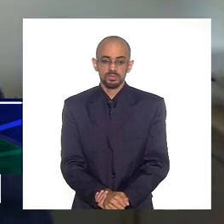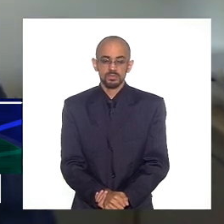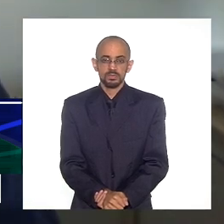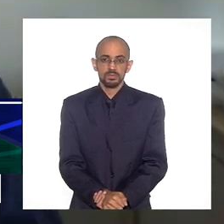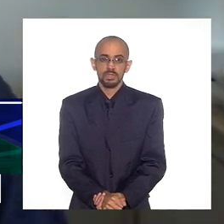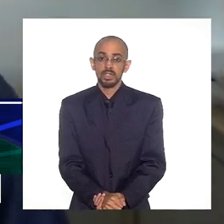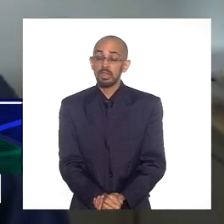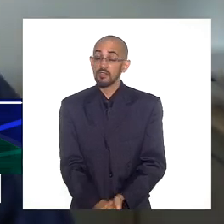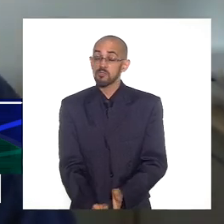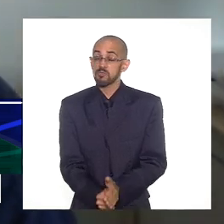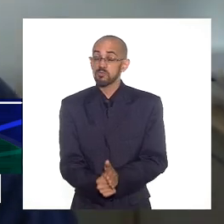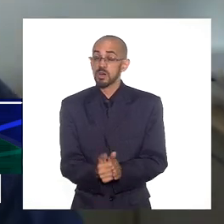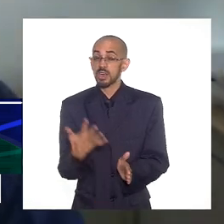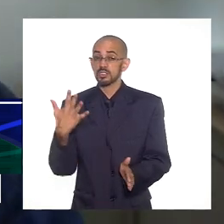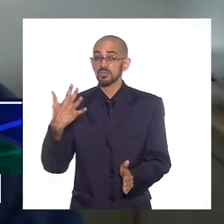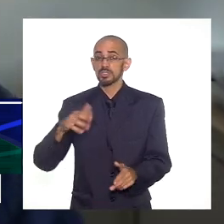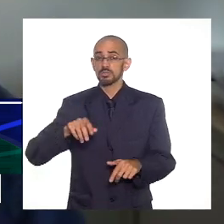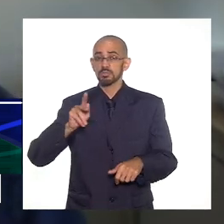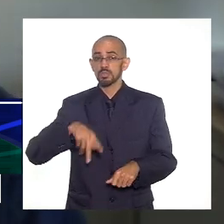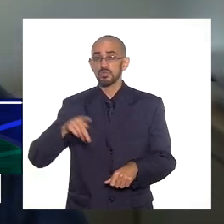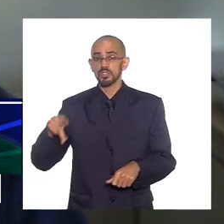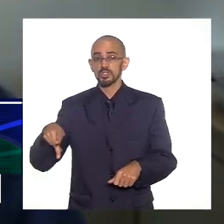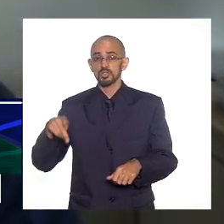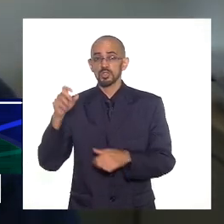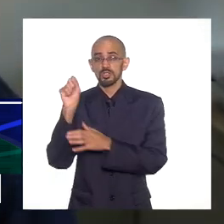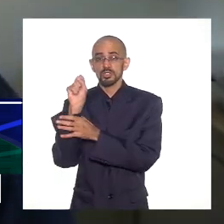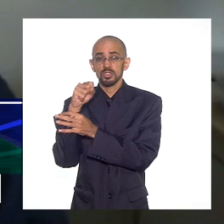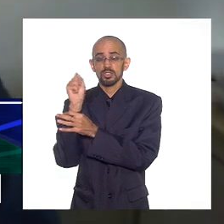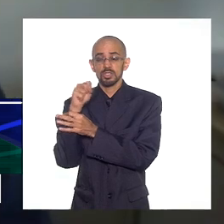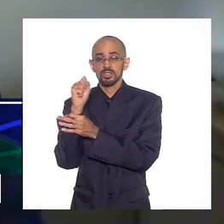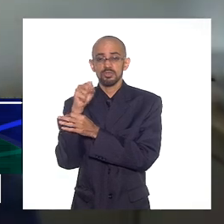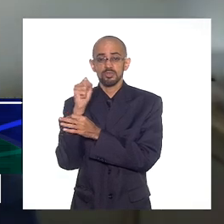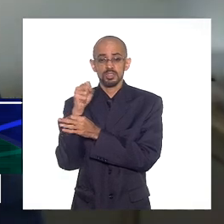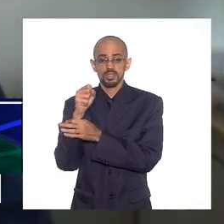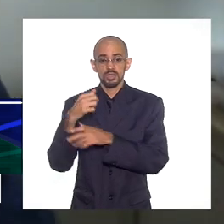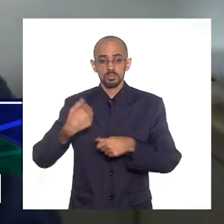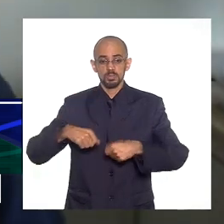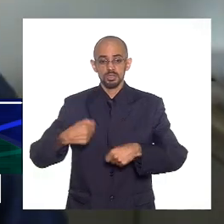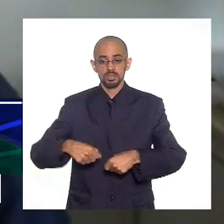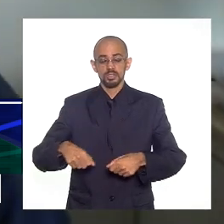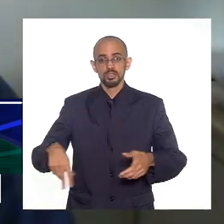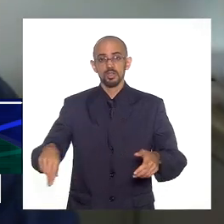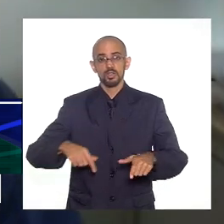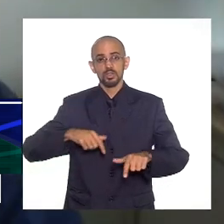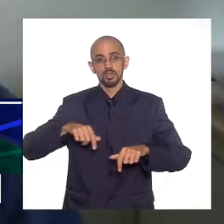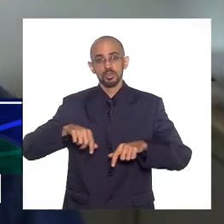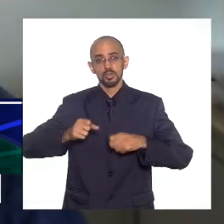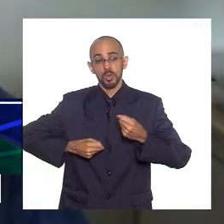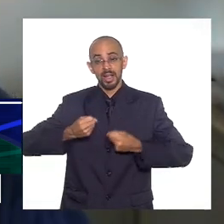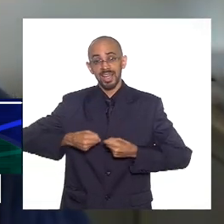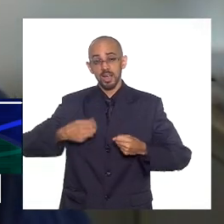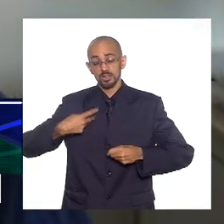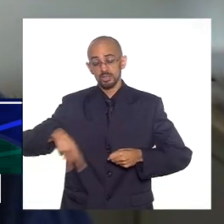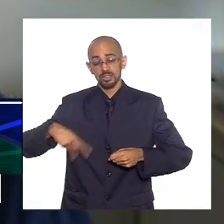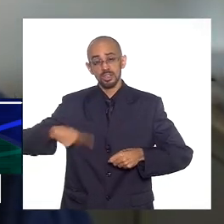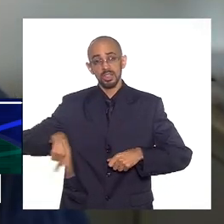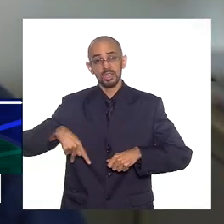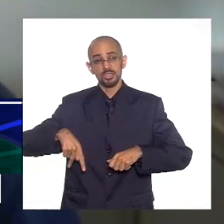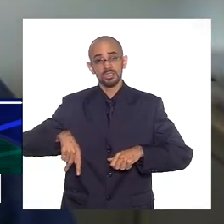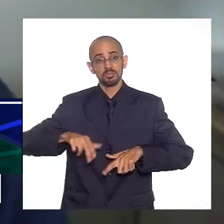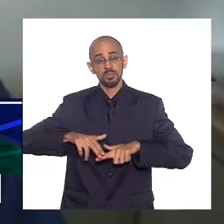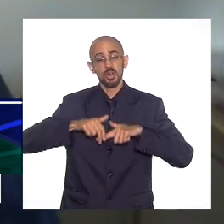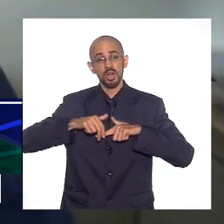muitas vezes professores de educação física, que precisam dos seus veículos para o exercício da